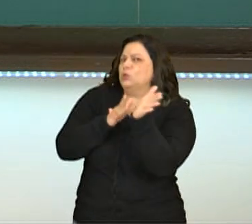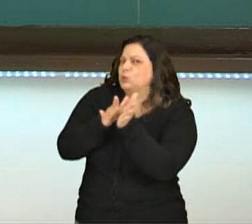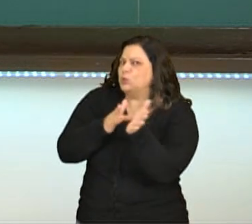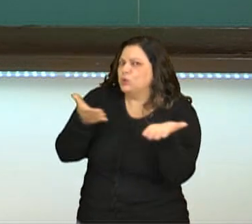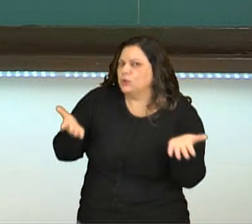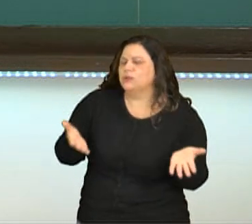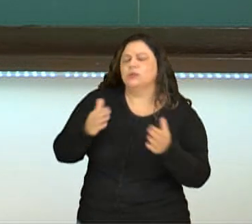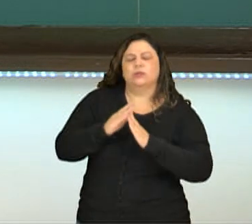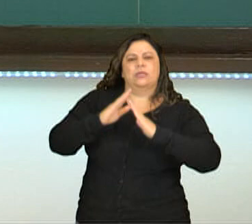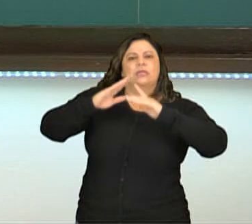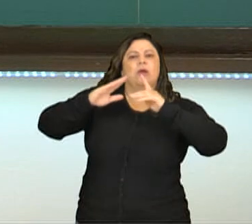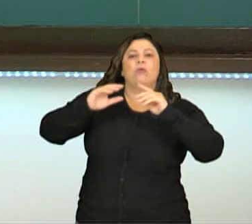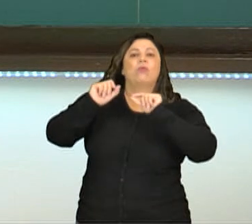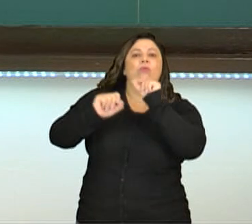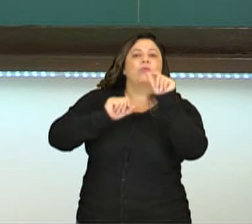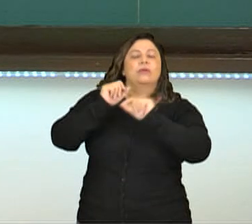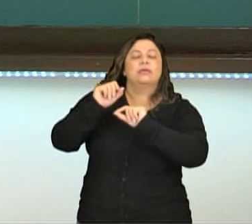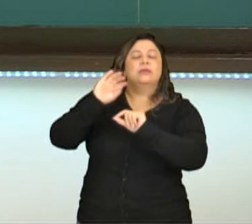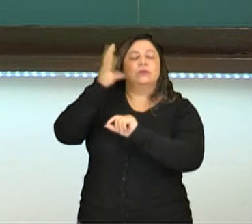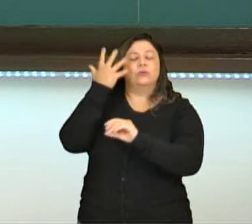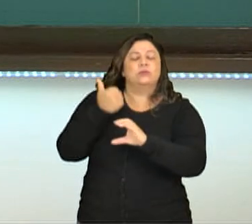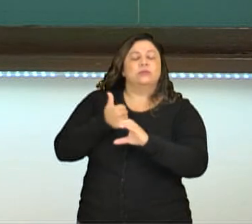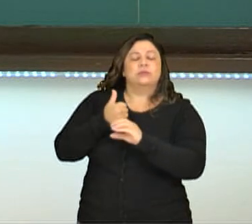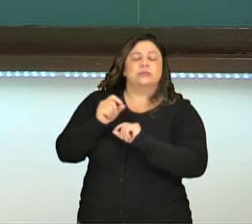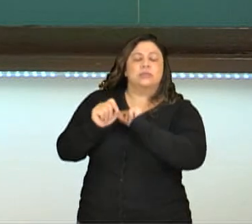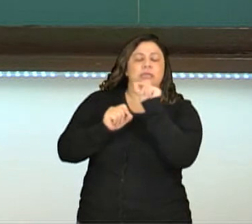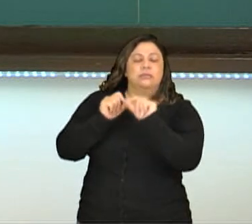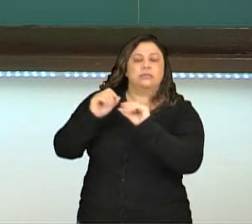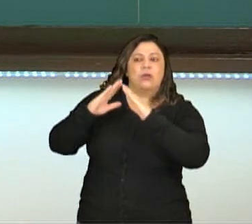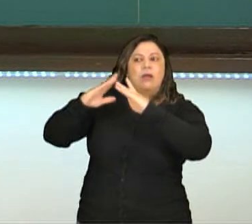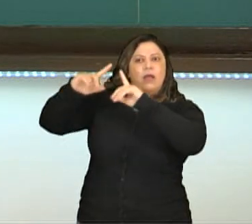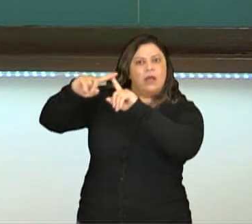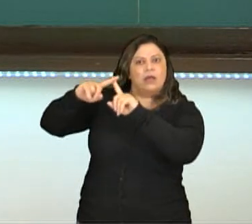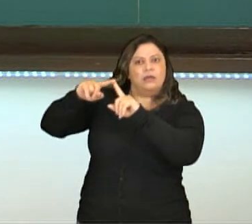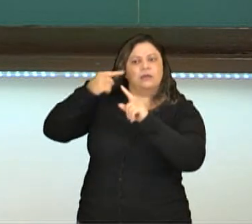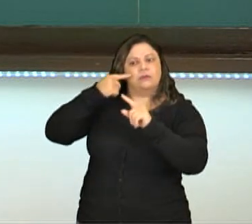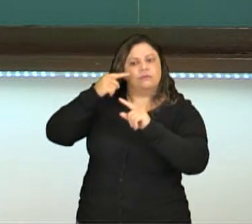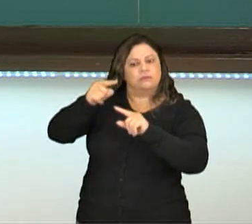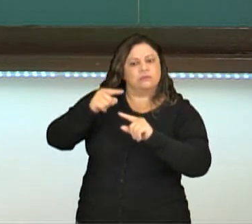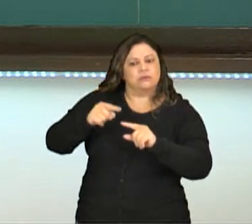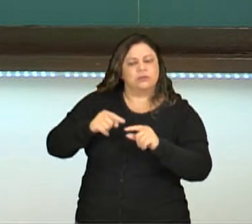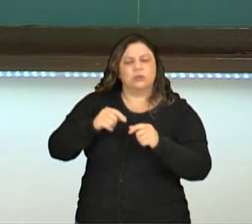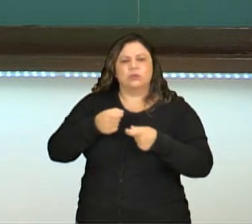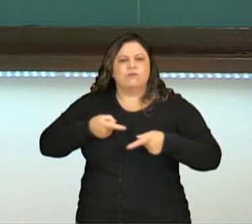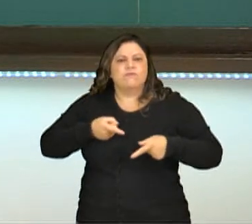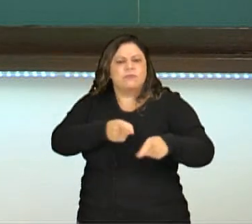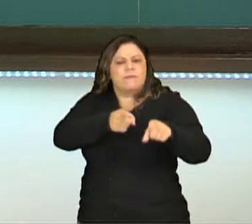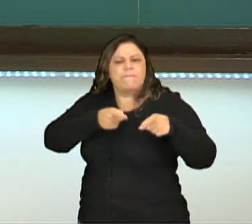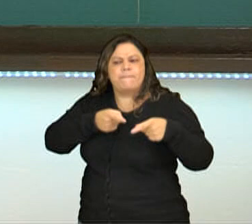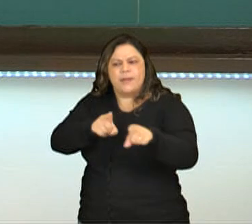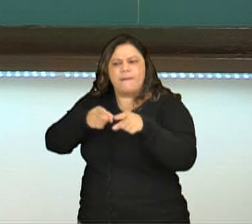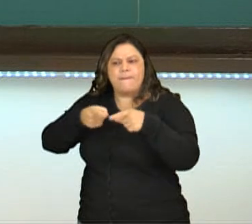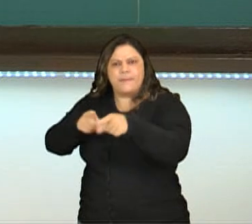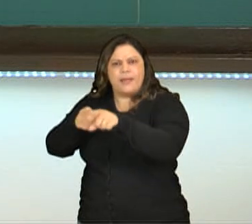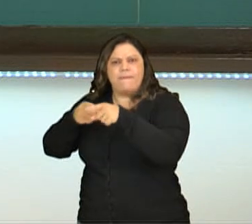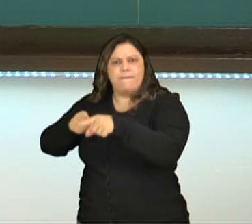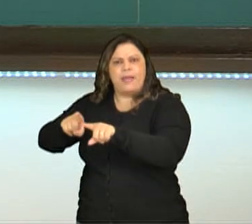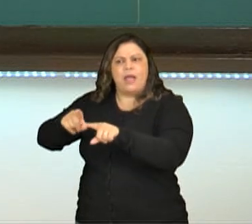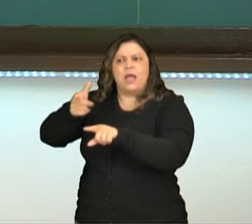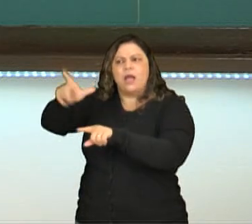dedicou ao combate dessas heresias, dessas inverdades que muitas vezes eram frutos de outras religiosidades, de